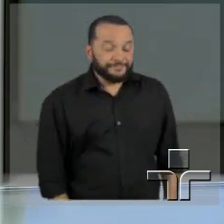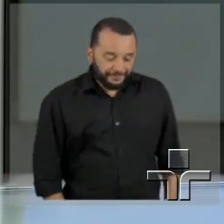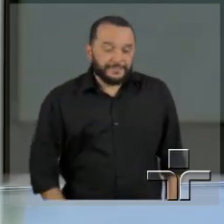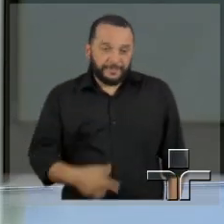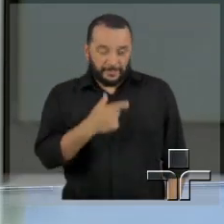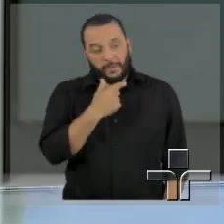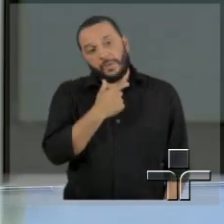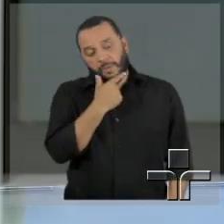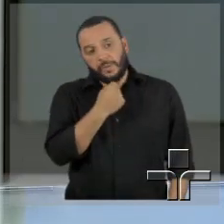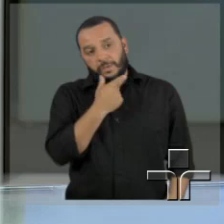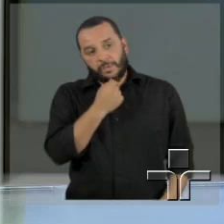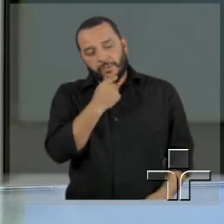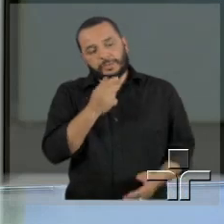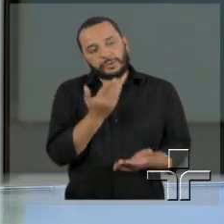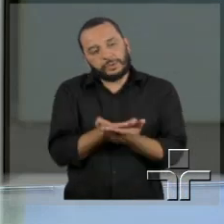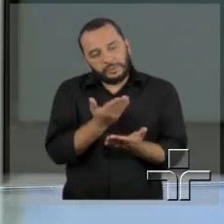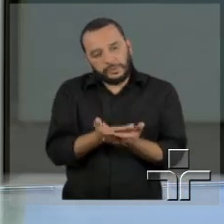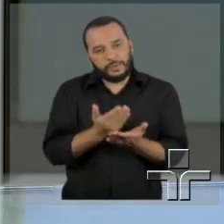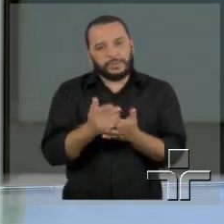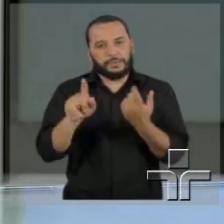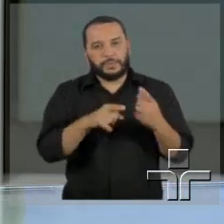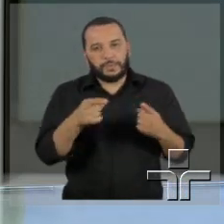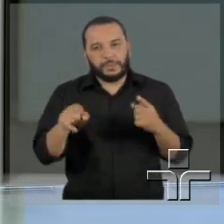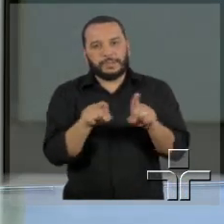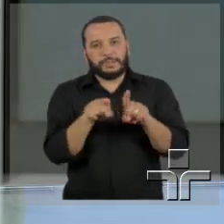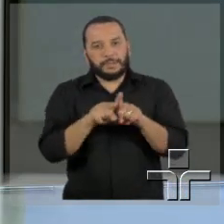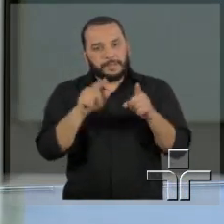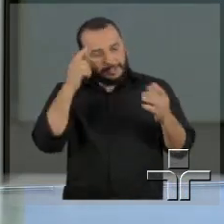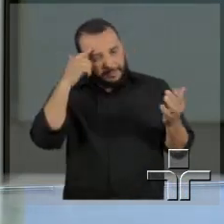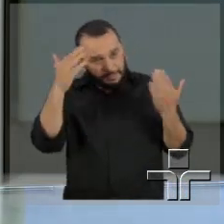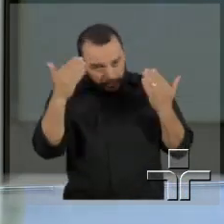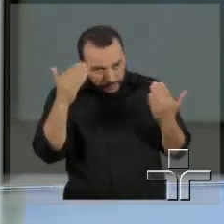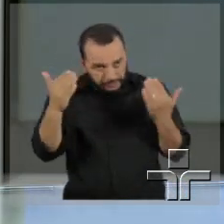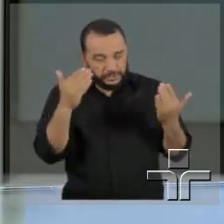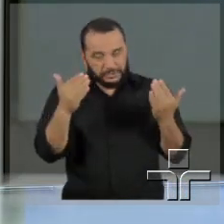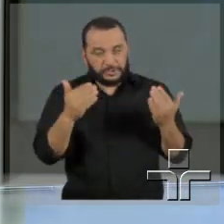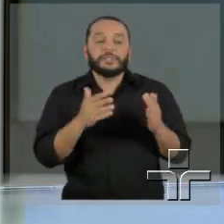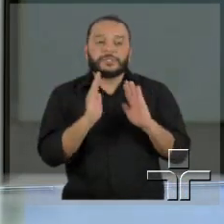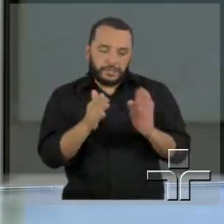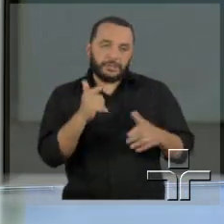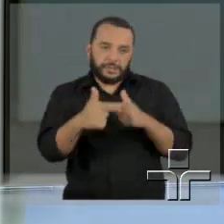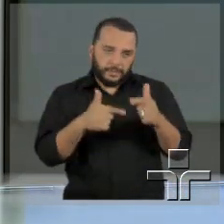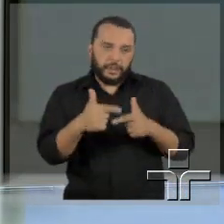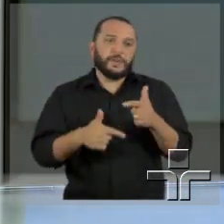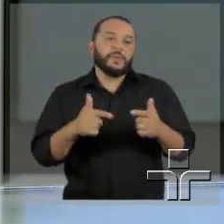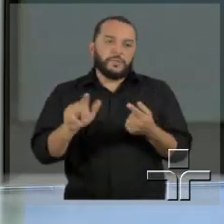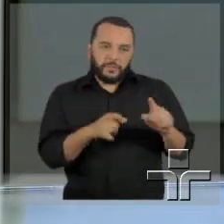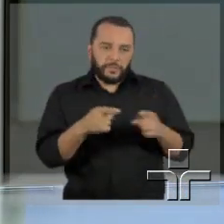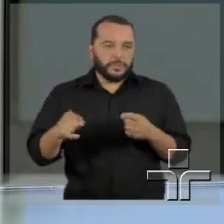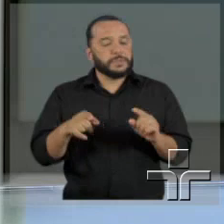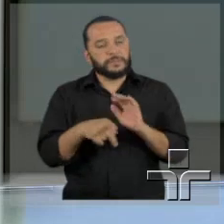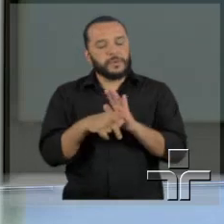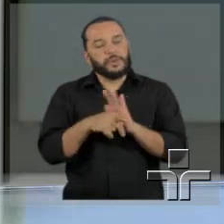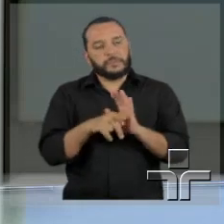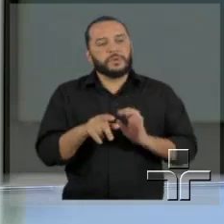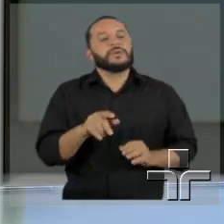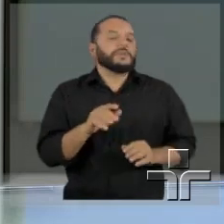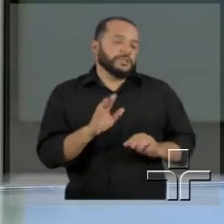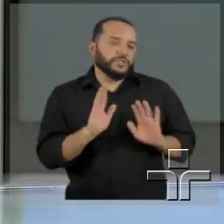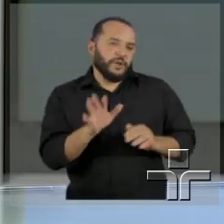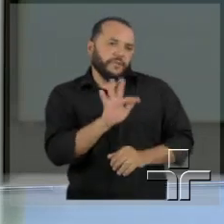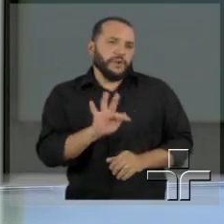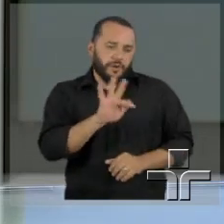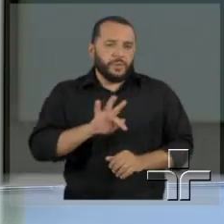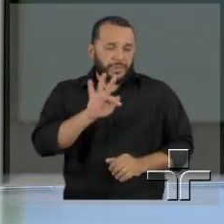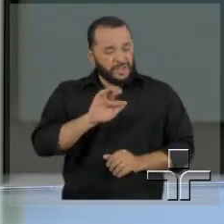que estuda cognição musical, estuda psicologia ligada à música, foi músico, é da Universidade de McGill,